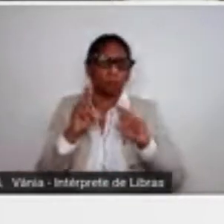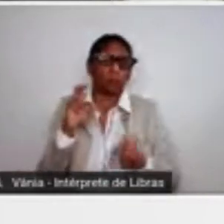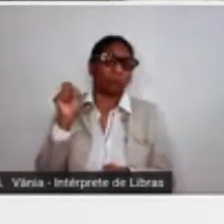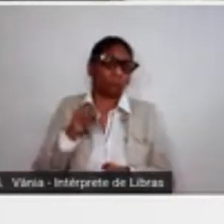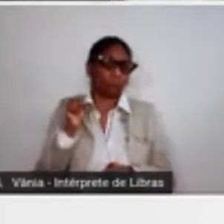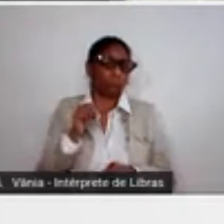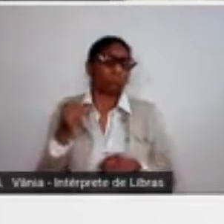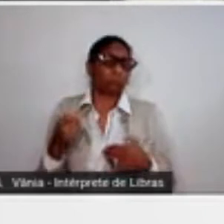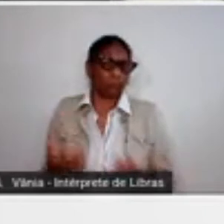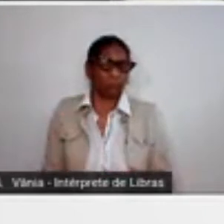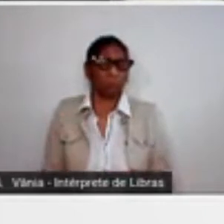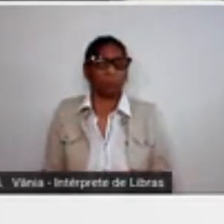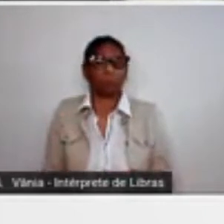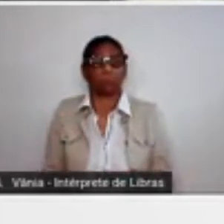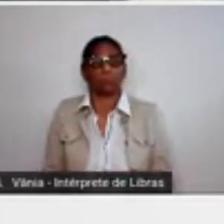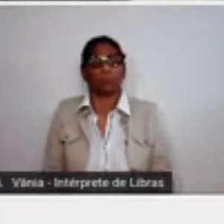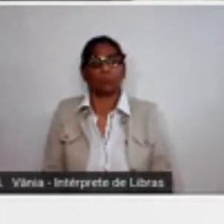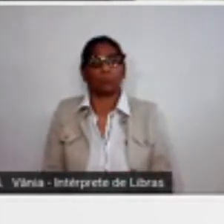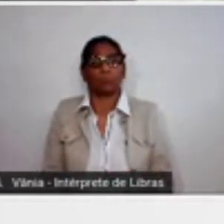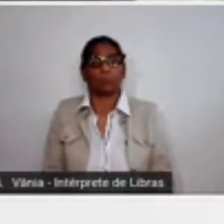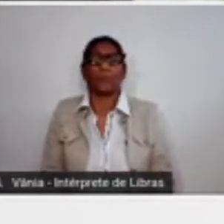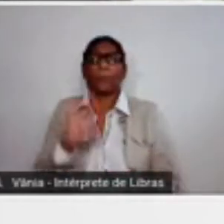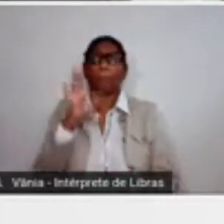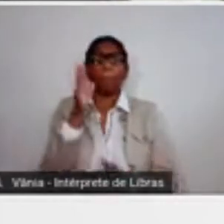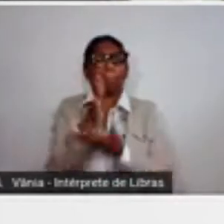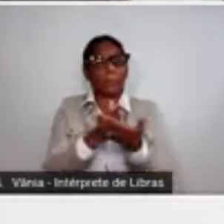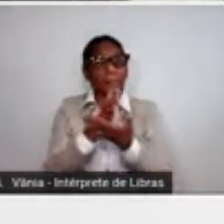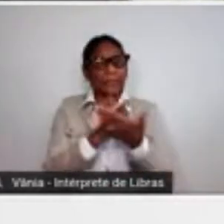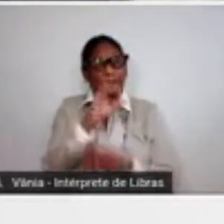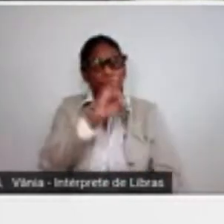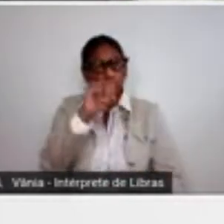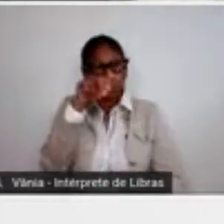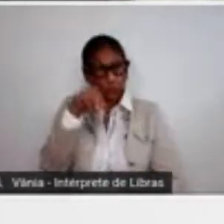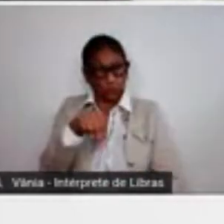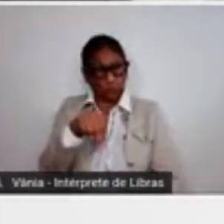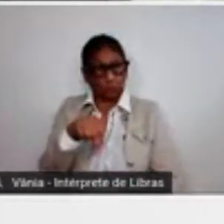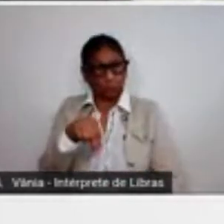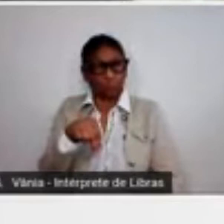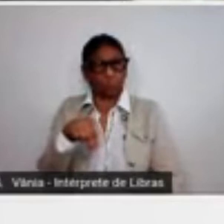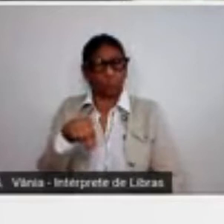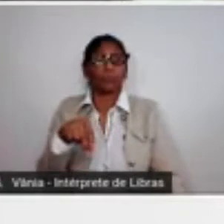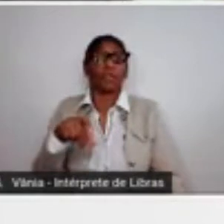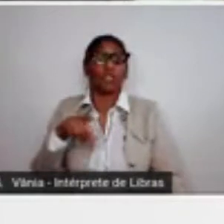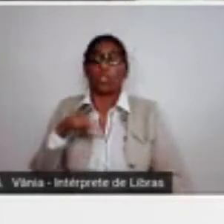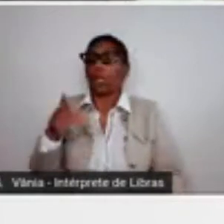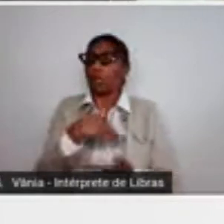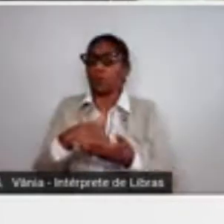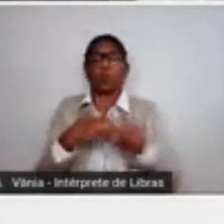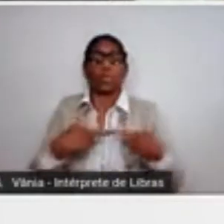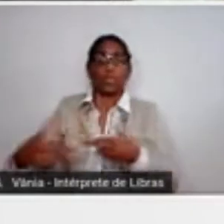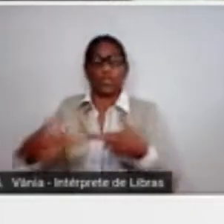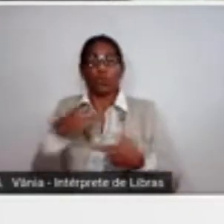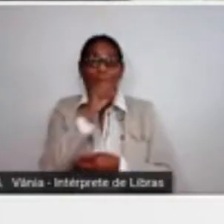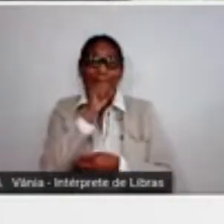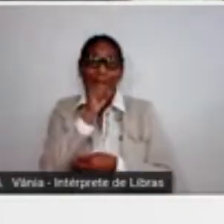até a metade de junho, nós tínhamos praticamente todas as regiões em bandeiras